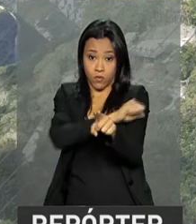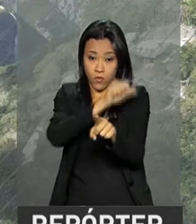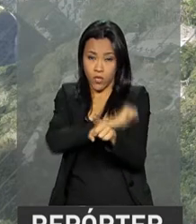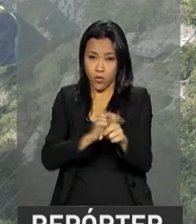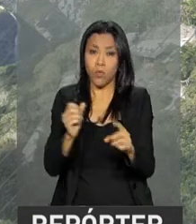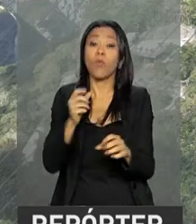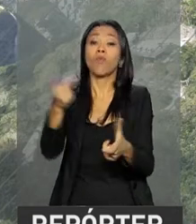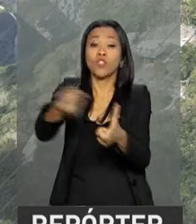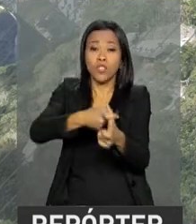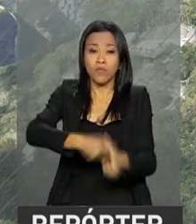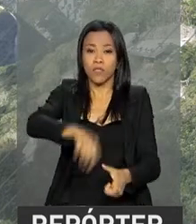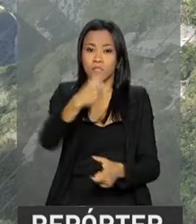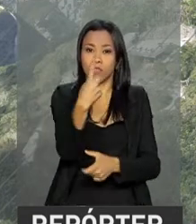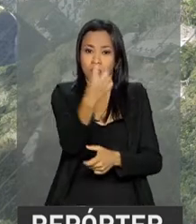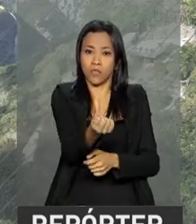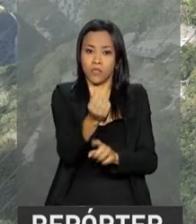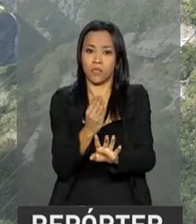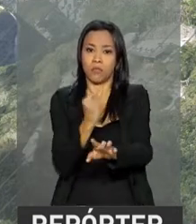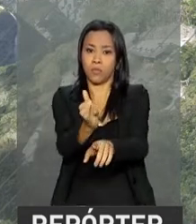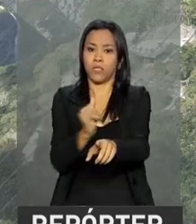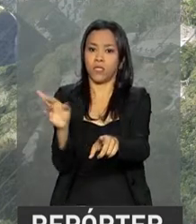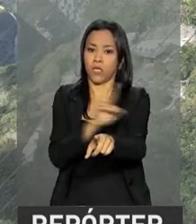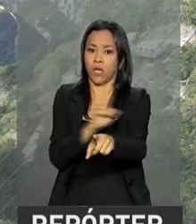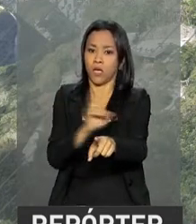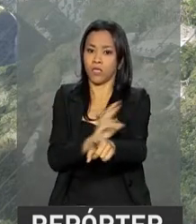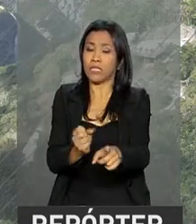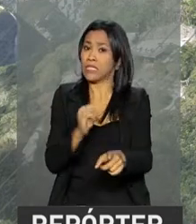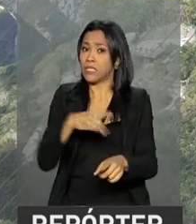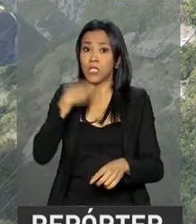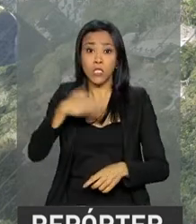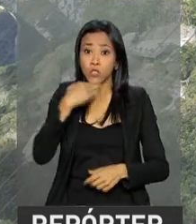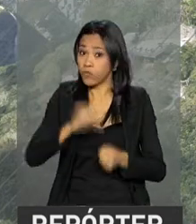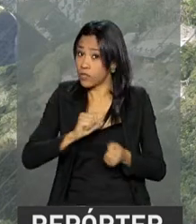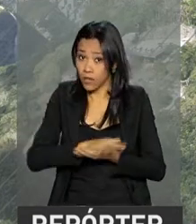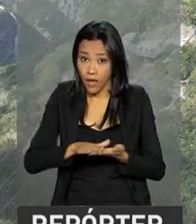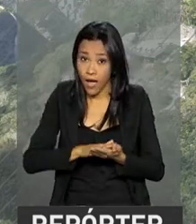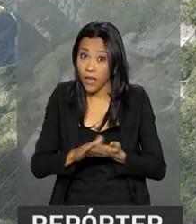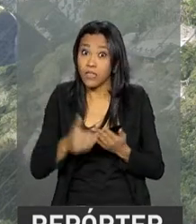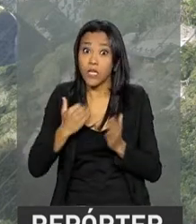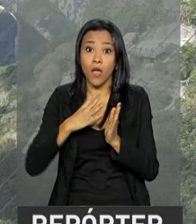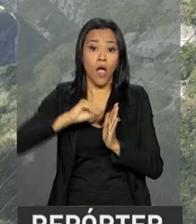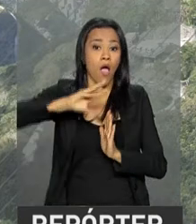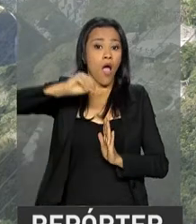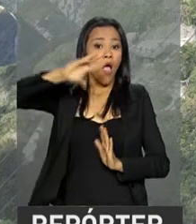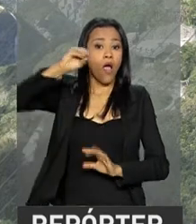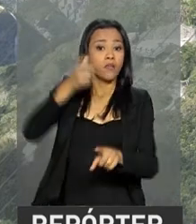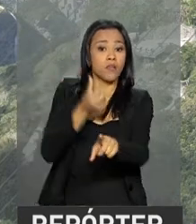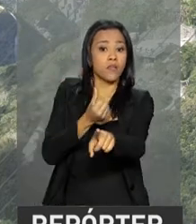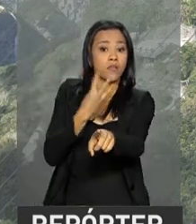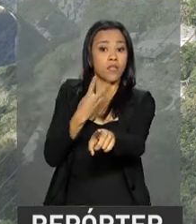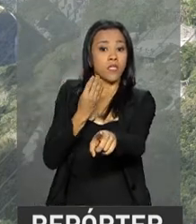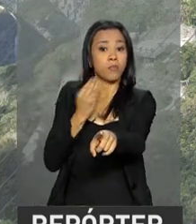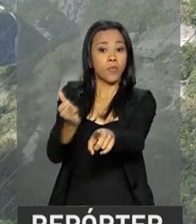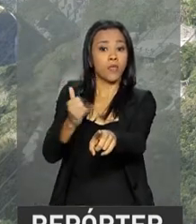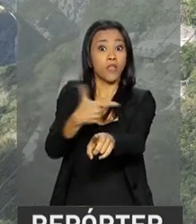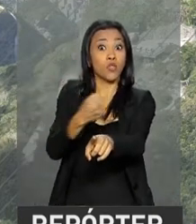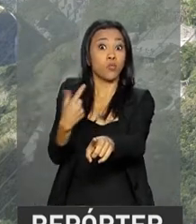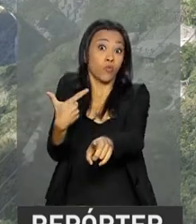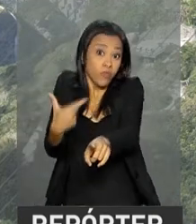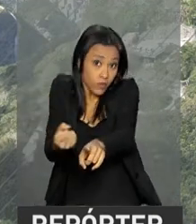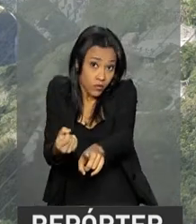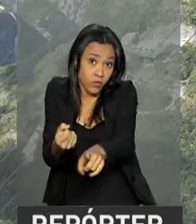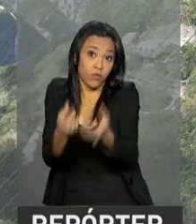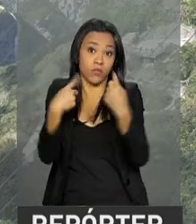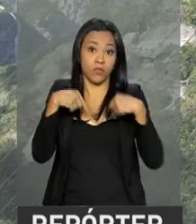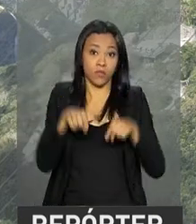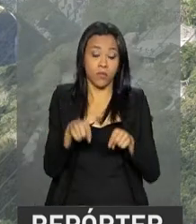uma 16 bilhões de reais valor que se nada fosse feito chegaria a 63 bilhões em 2020 o plano